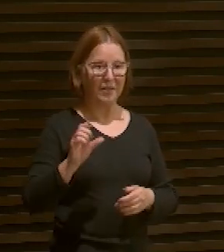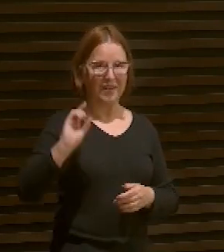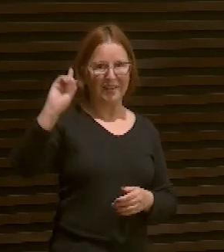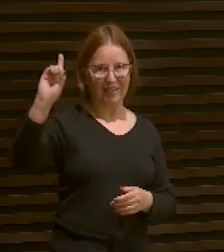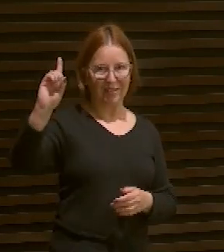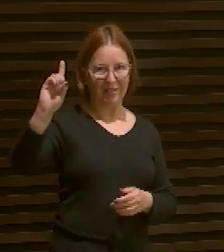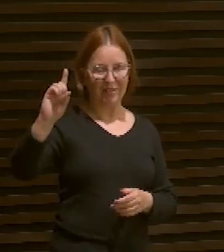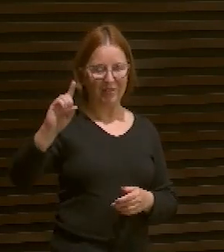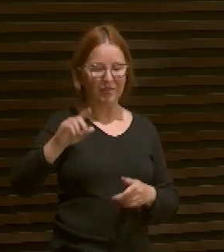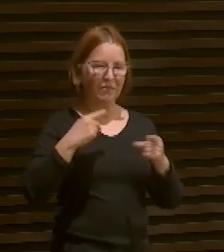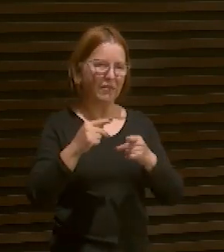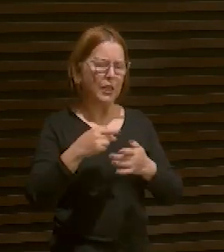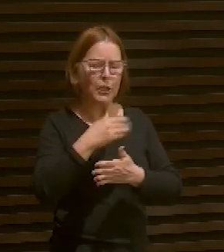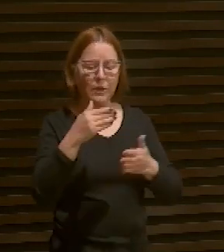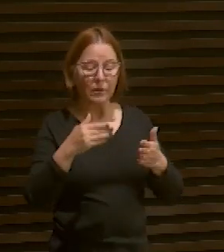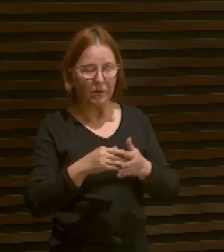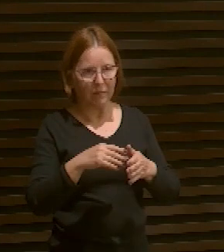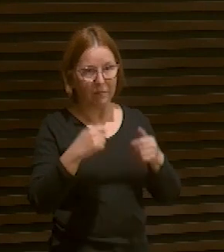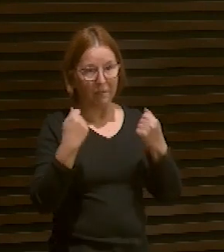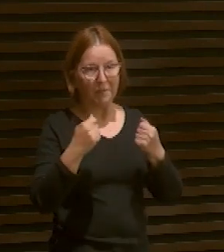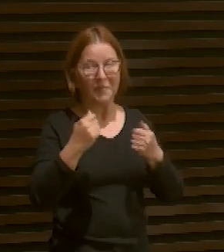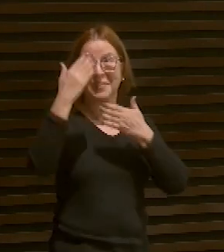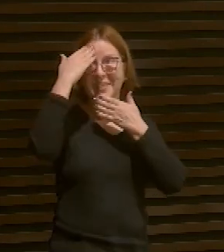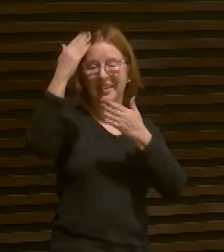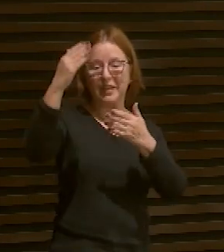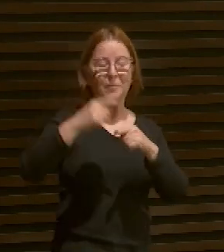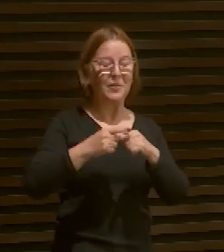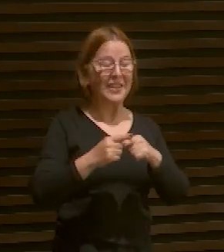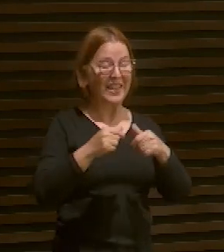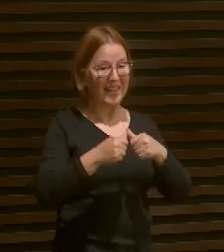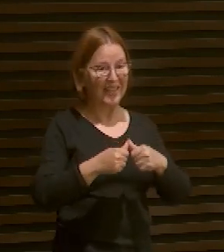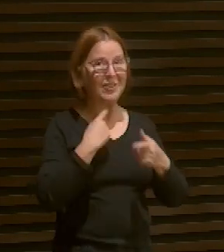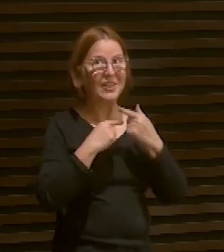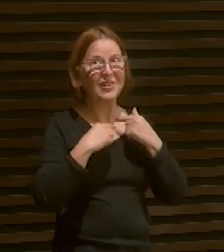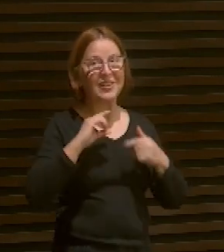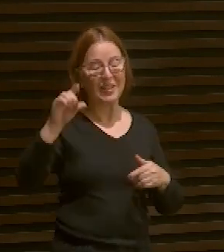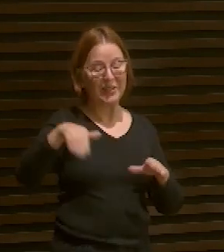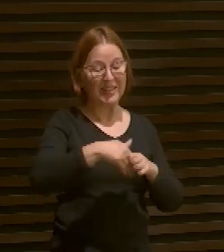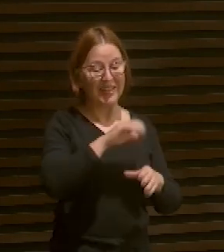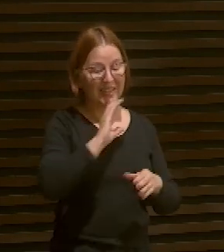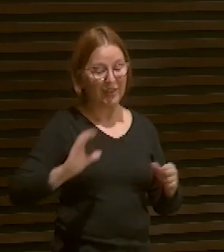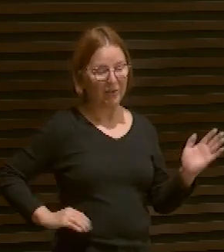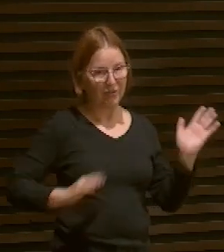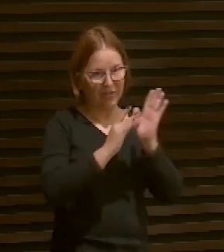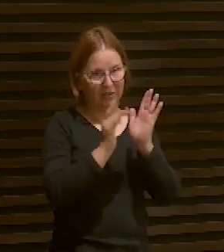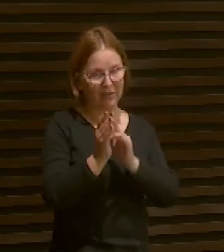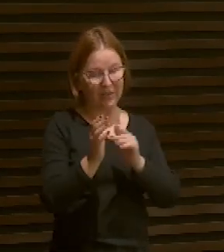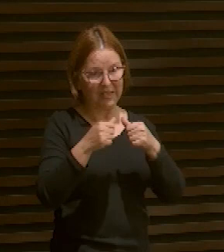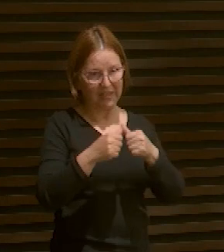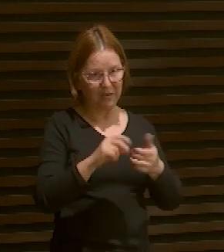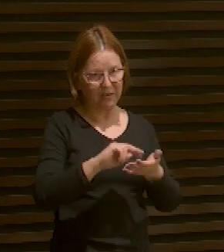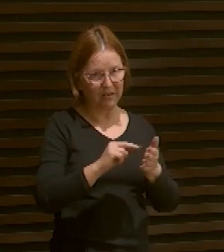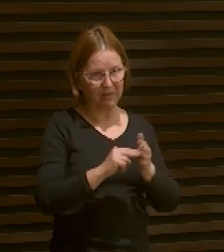em tudo dar graças, porque esta é a vontade de Deus em Cristo Jesus, que isso significa que devemos considerar